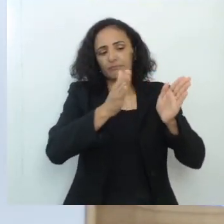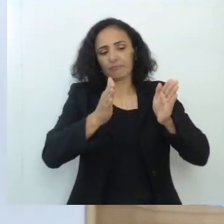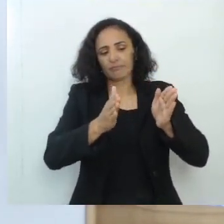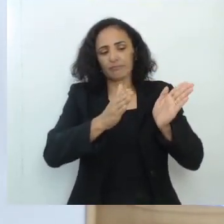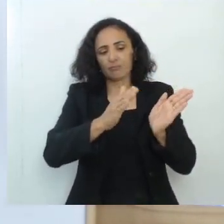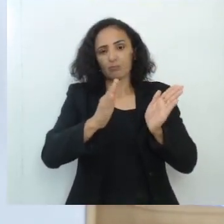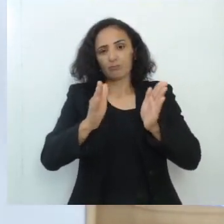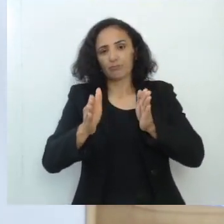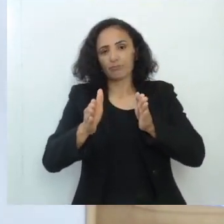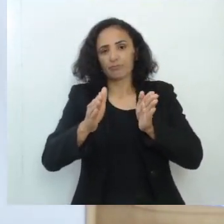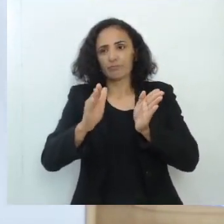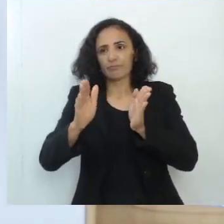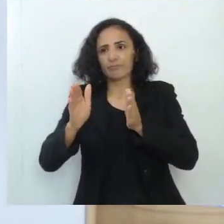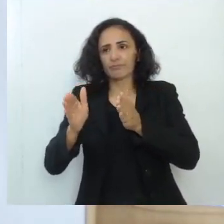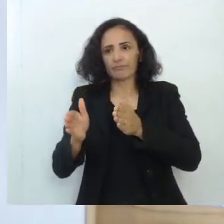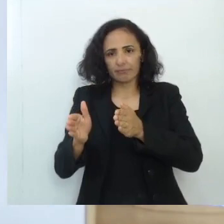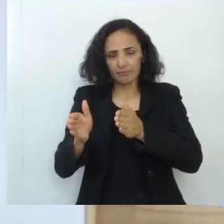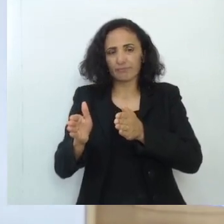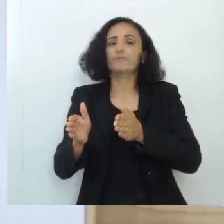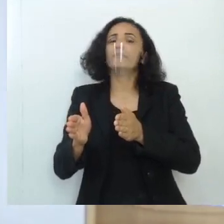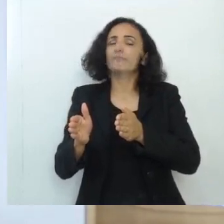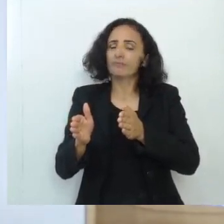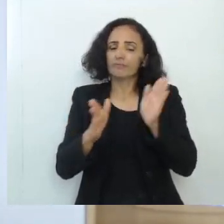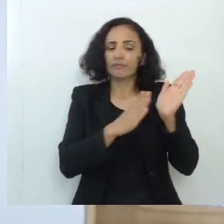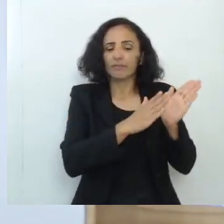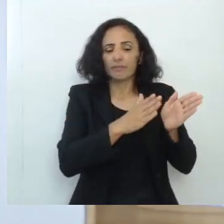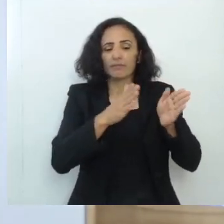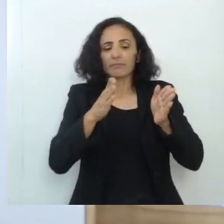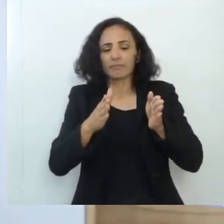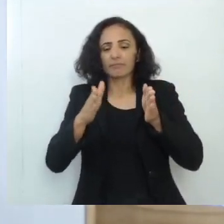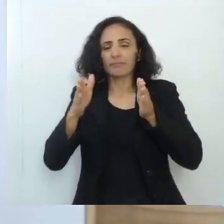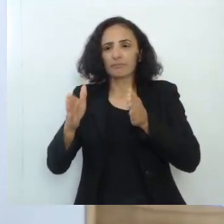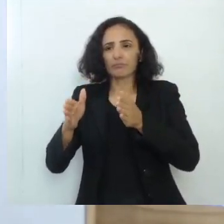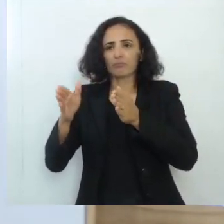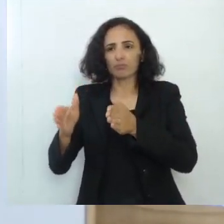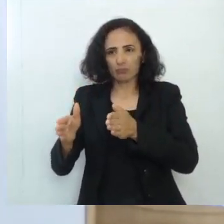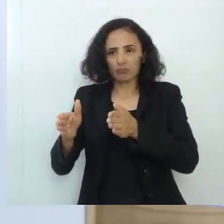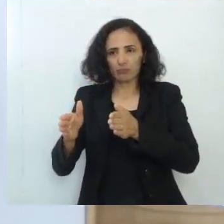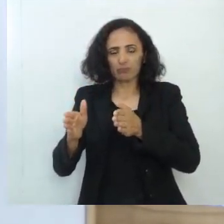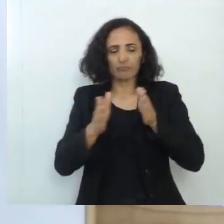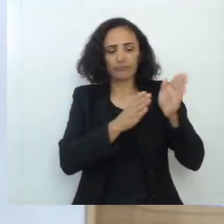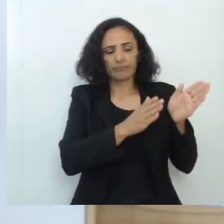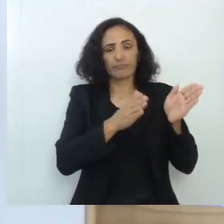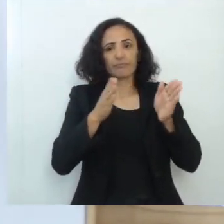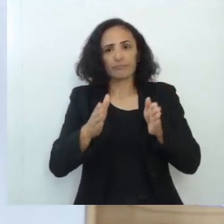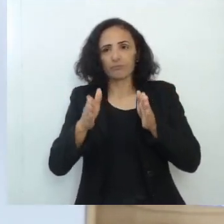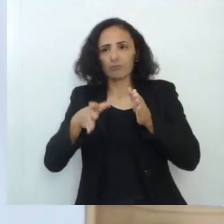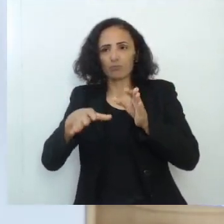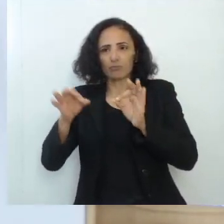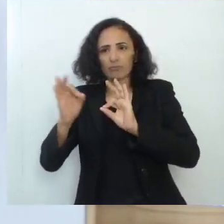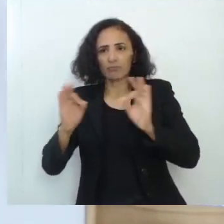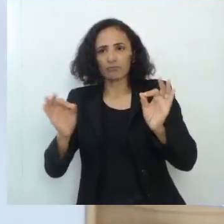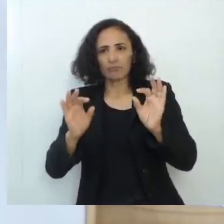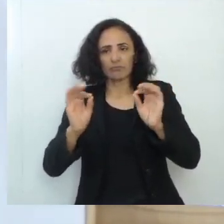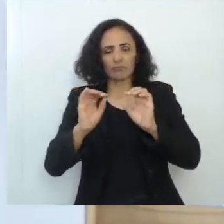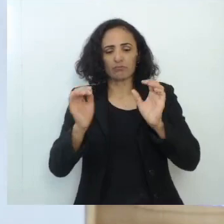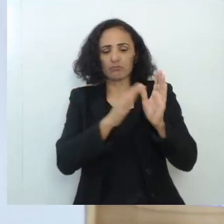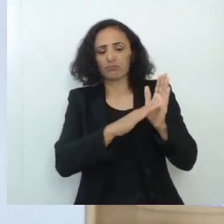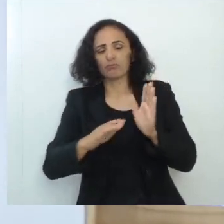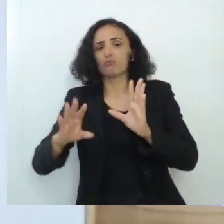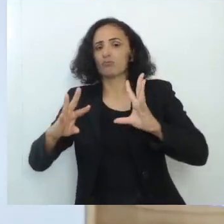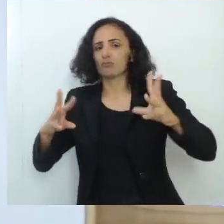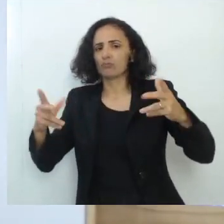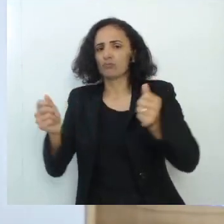liberados, primeiro eles vão germinar. Vão formar um gametófito, ou melhor, vai formar os